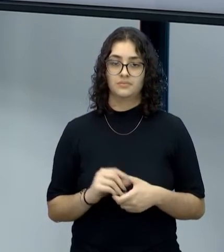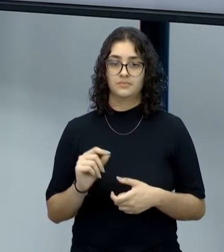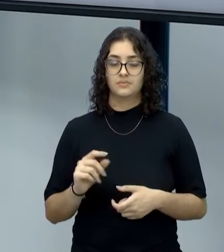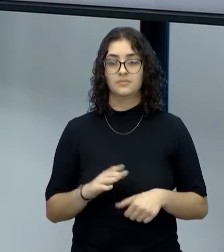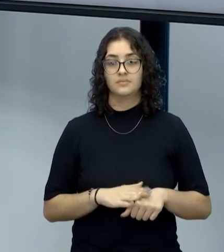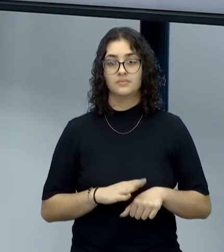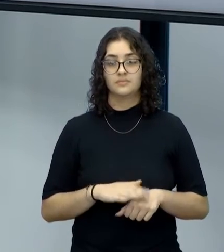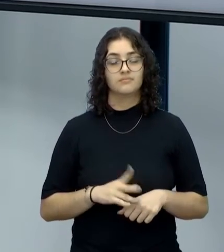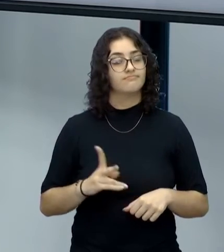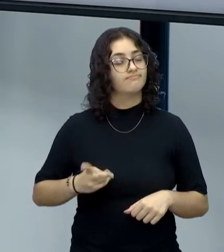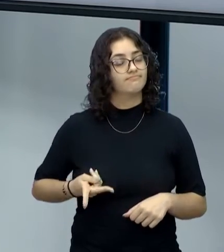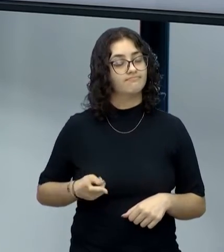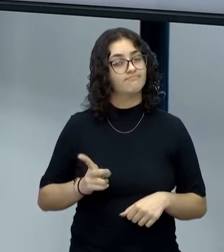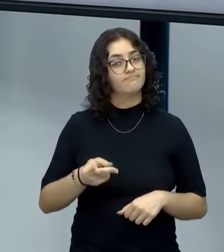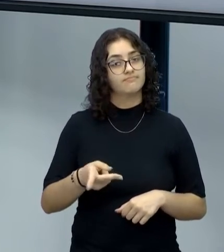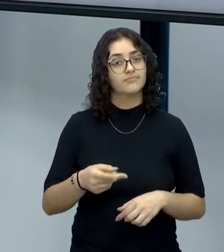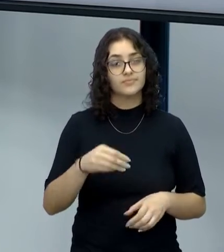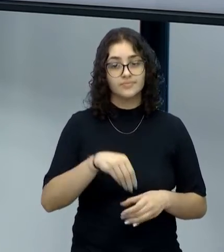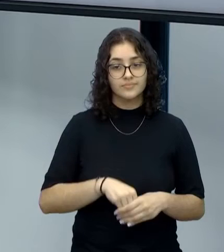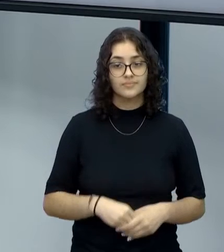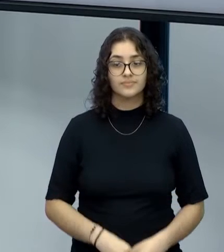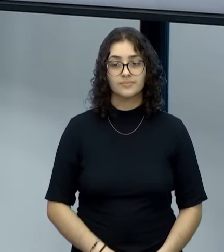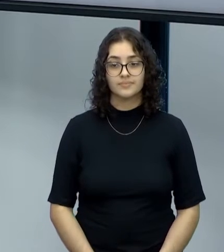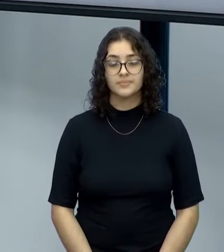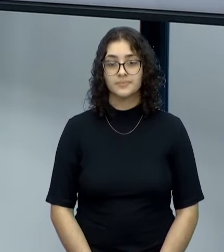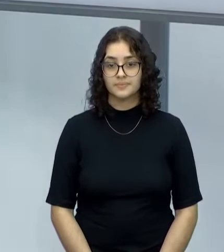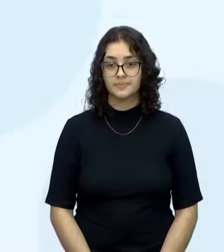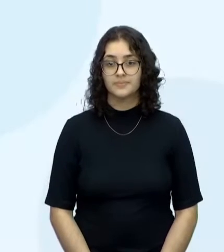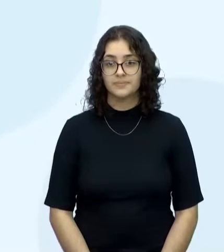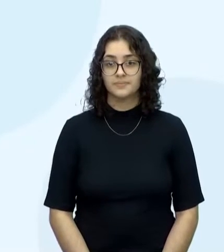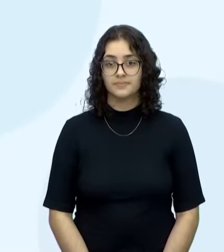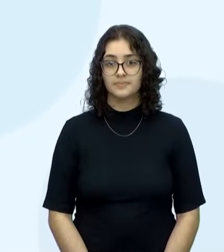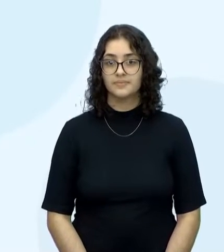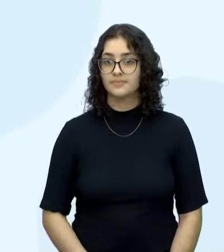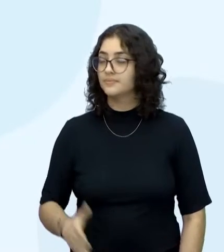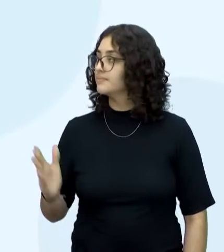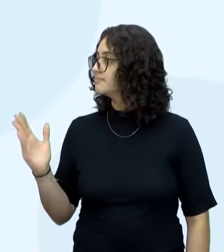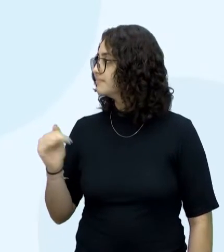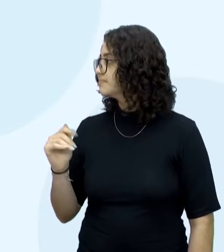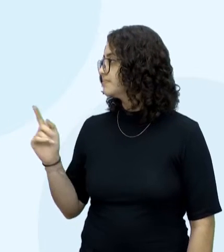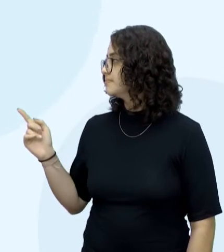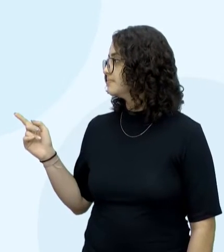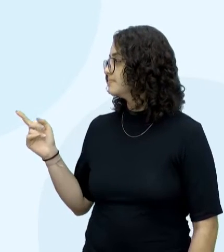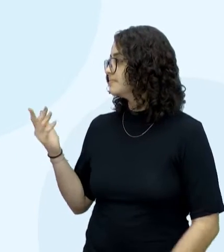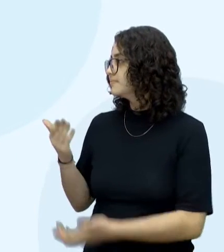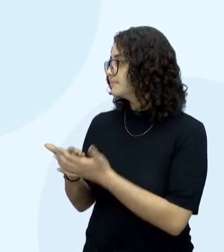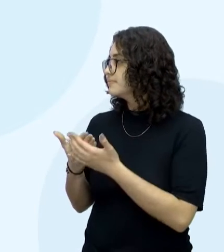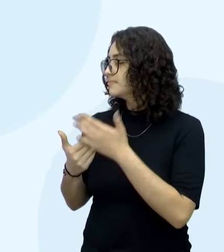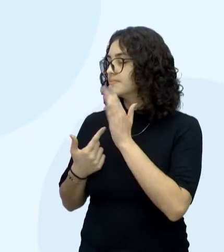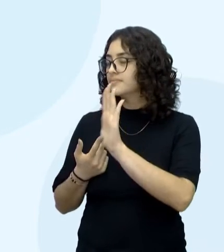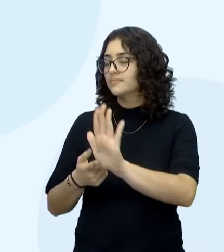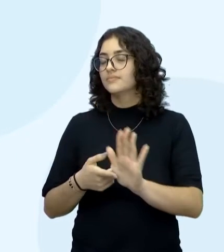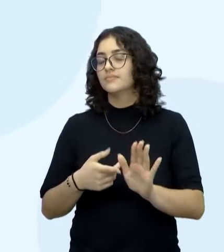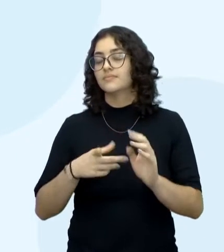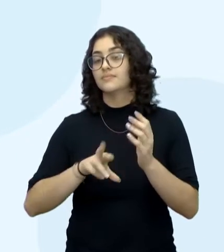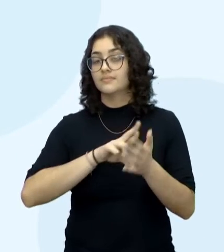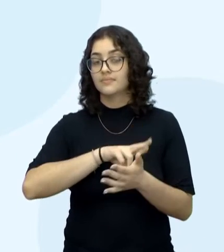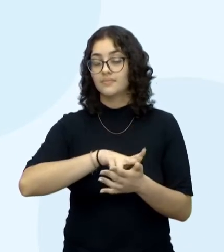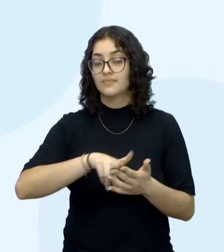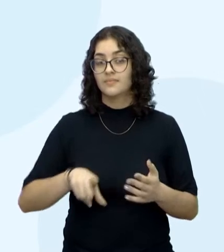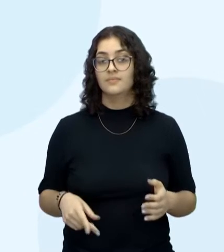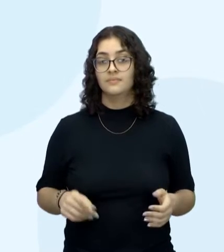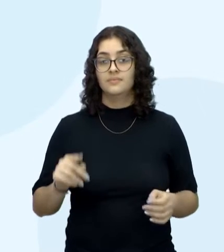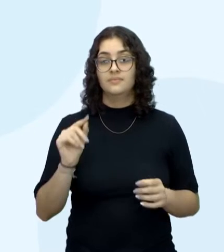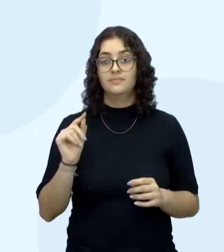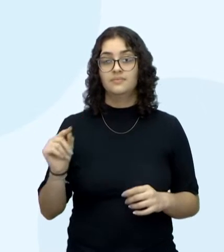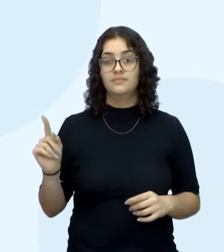prolongada, tendem a persistir no ambiente, correto? Vamos ver o que está escrito aí. Estudos apontam que vários fármacos que